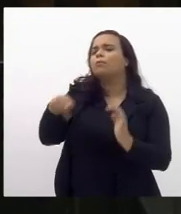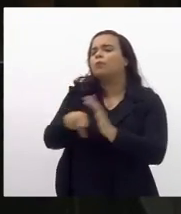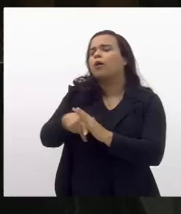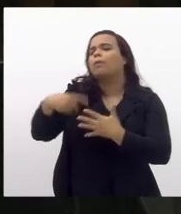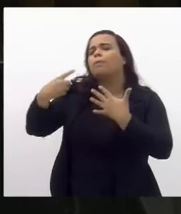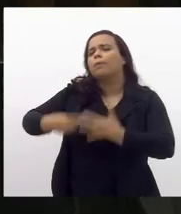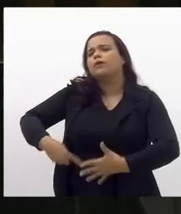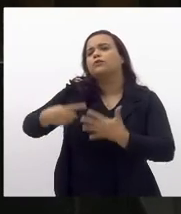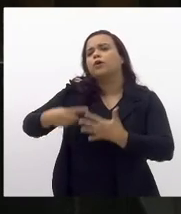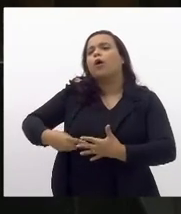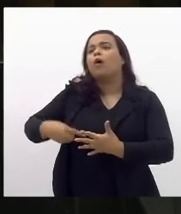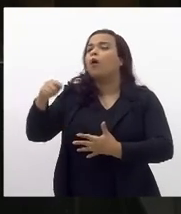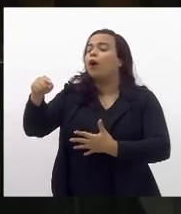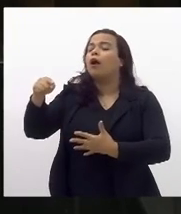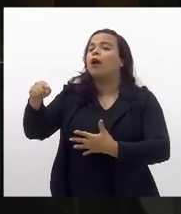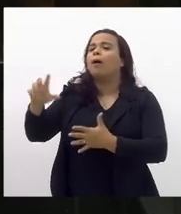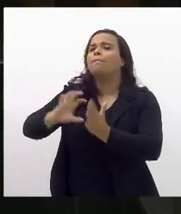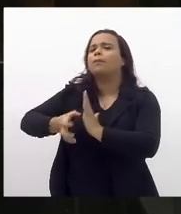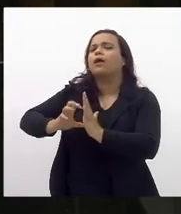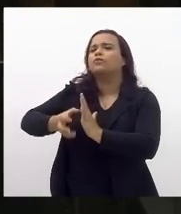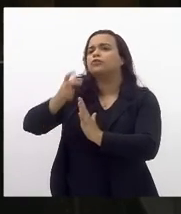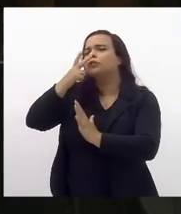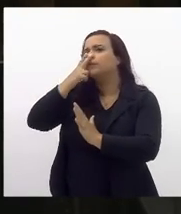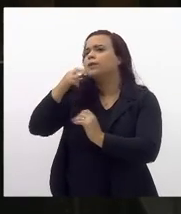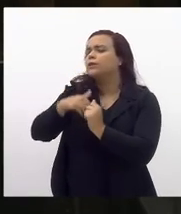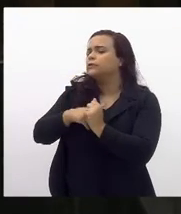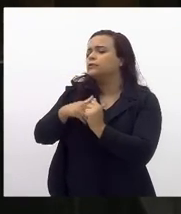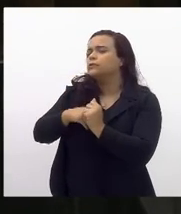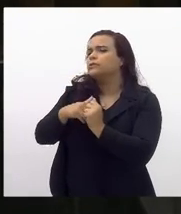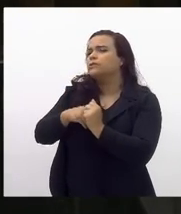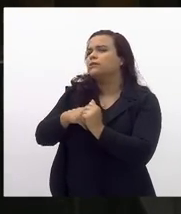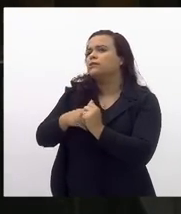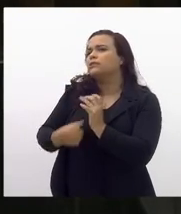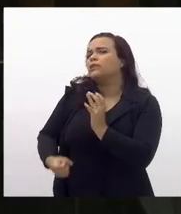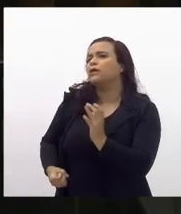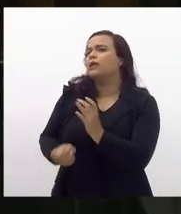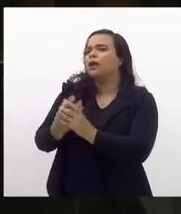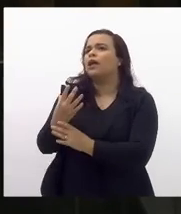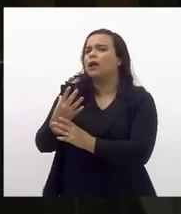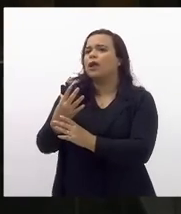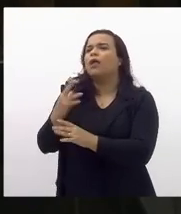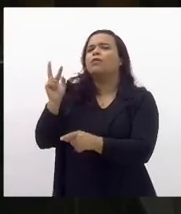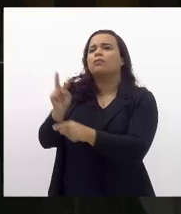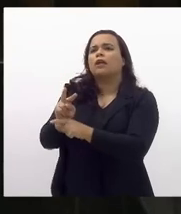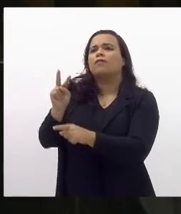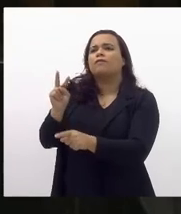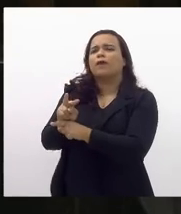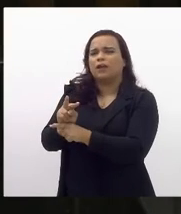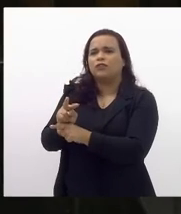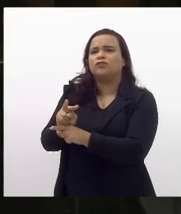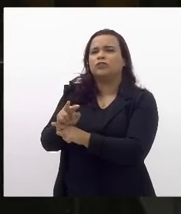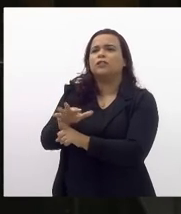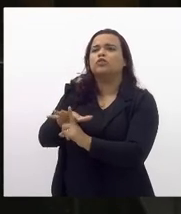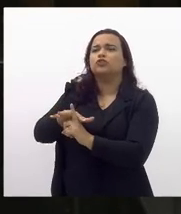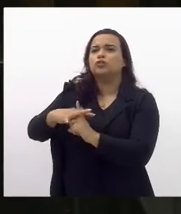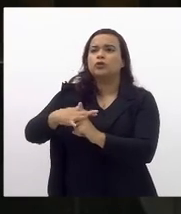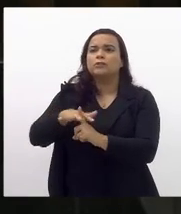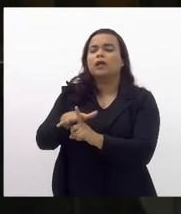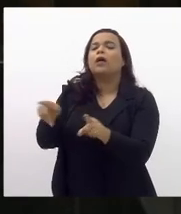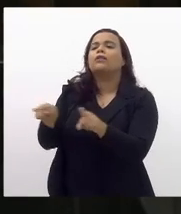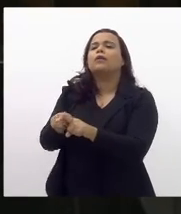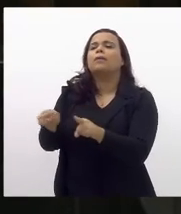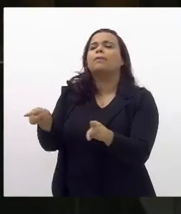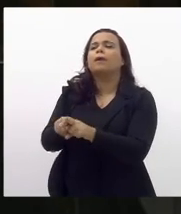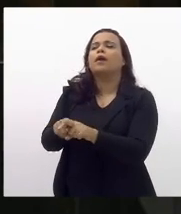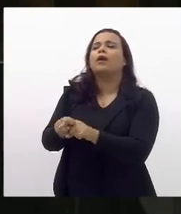partido que misteriosamente faz a pauta defendendo o socialismo e a liberdade, ao mesmo tempo, por mais